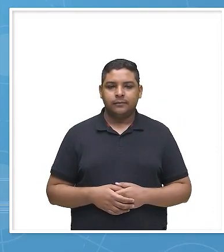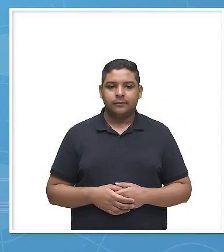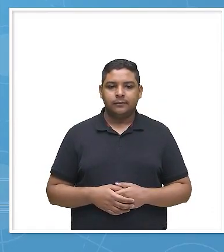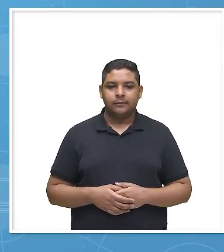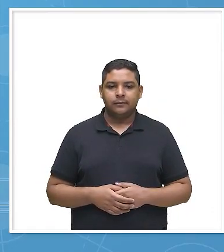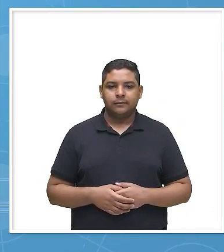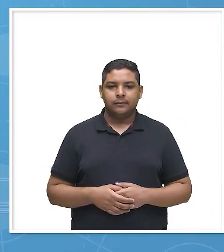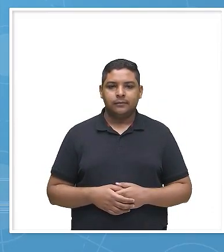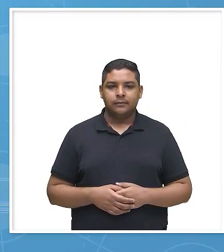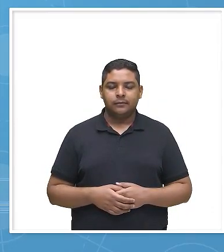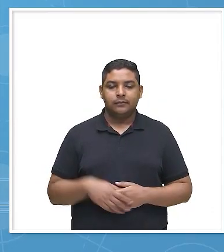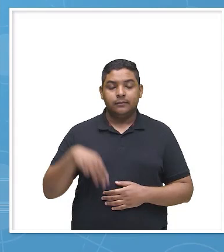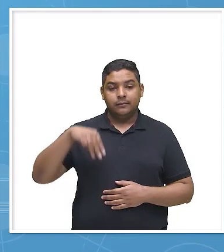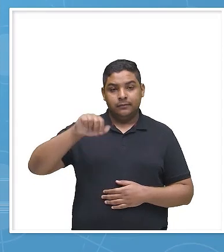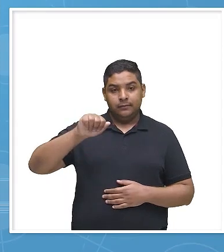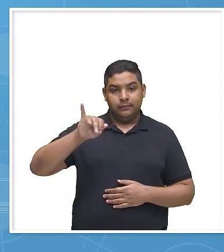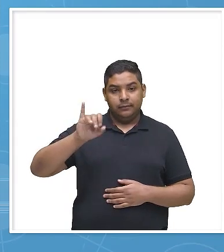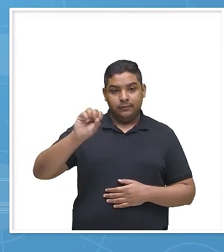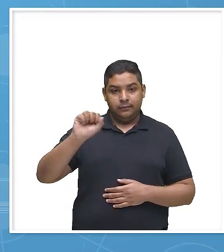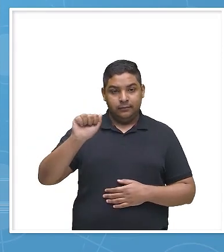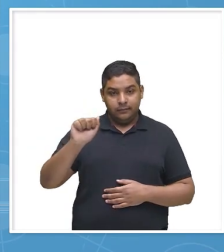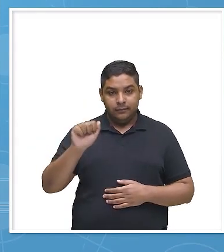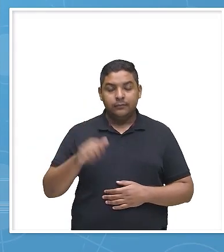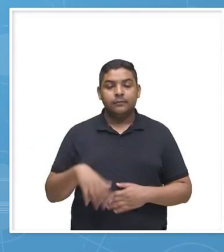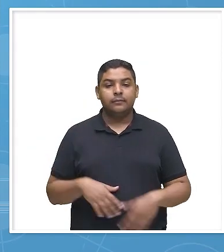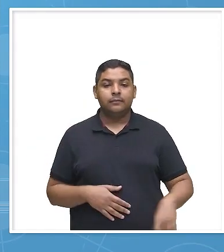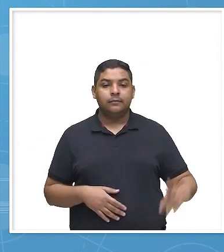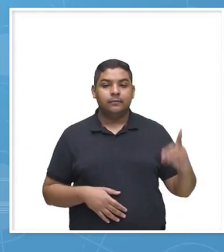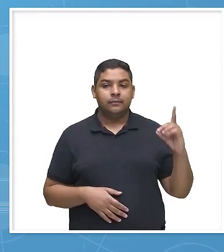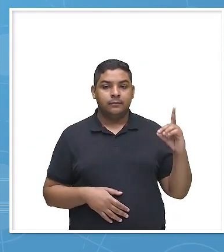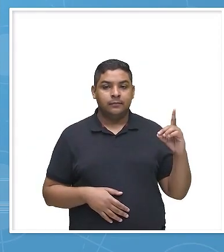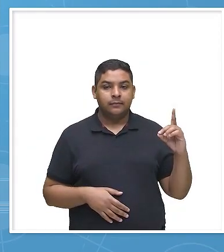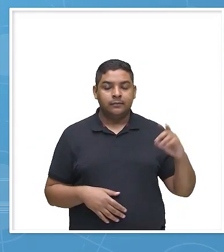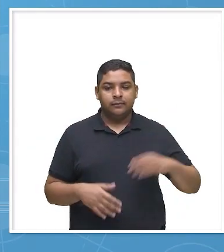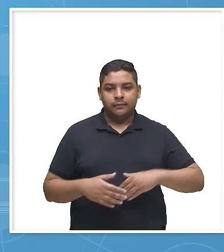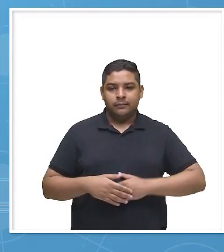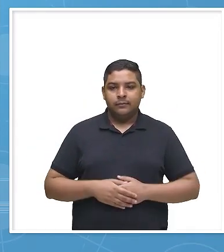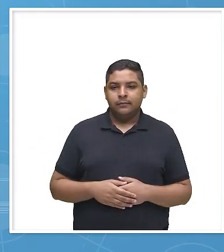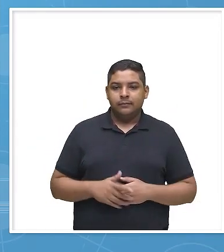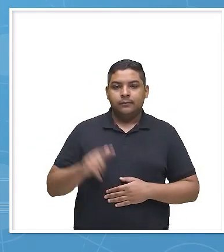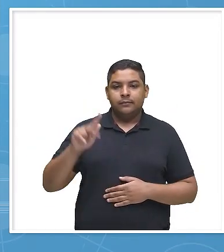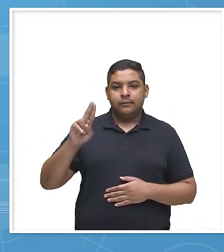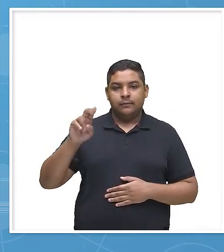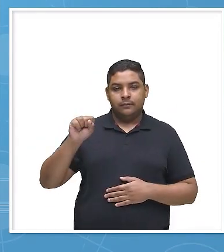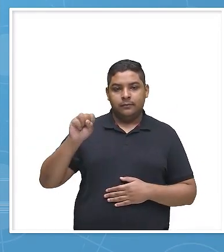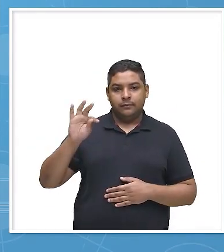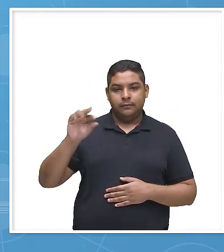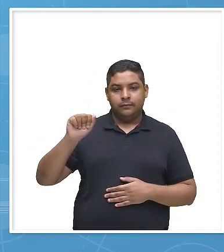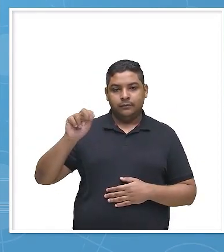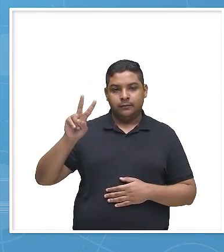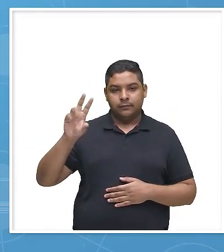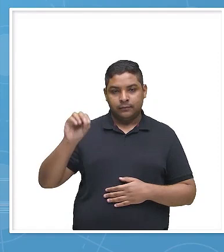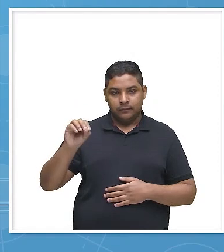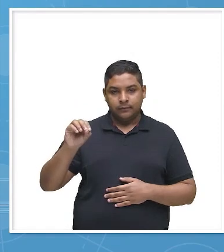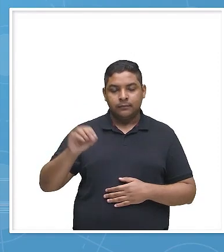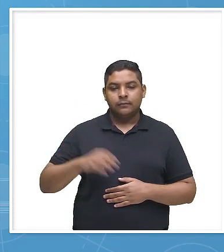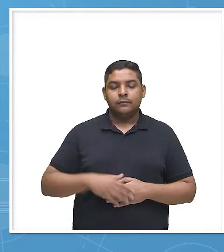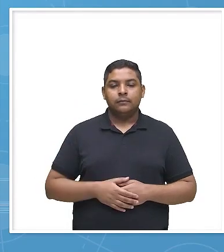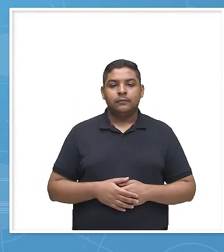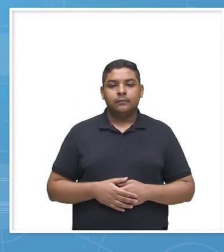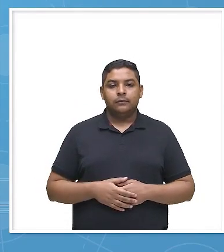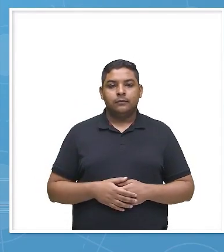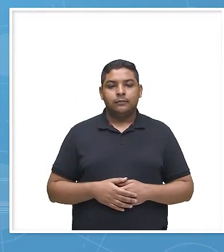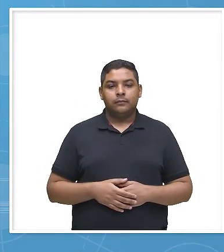sua resposta é a letra D. O Gustavo Souza, do CET Escola Elisabeth Freire,